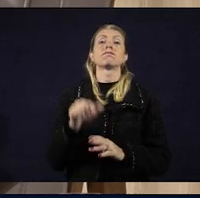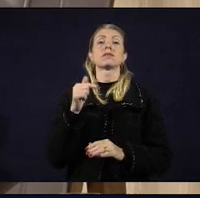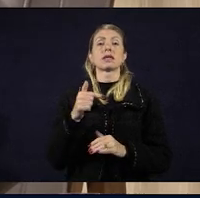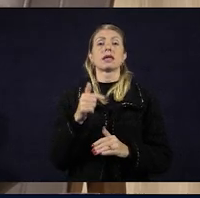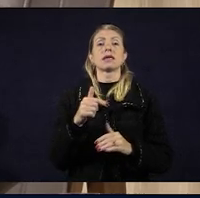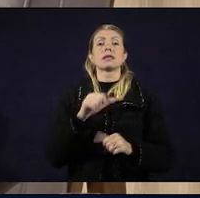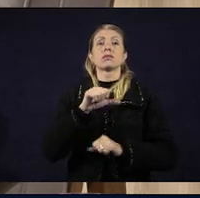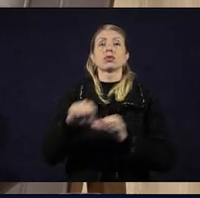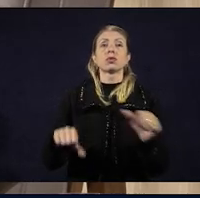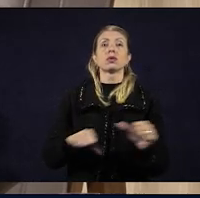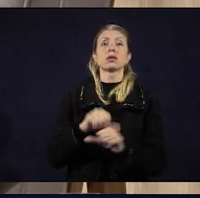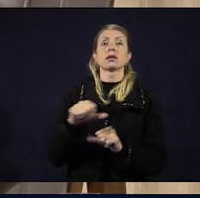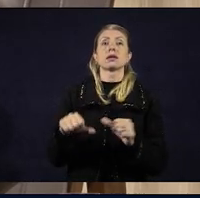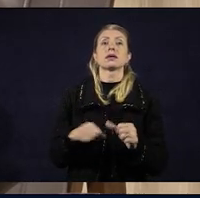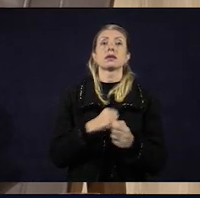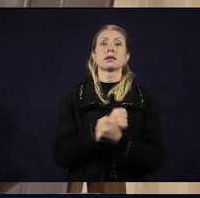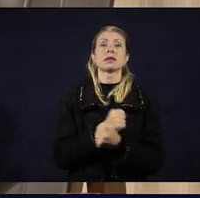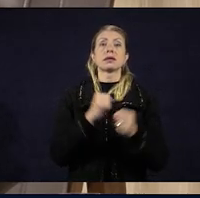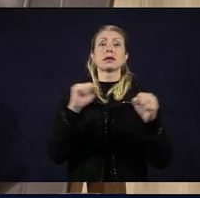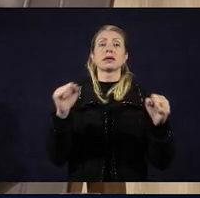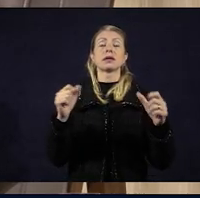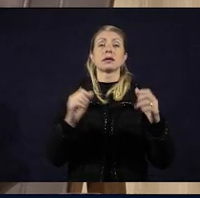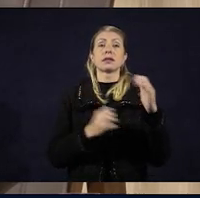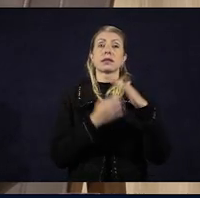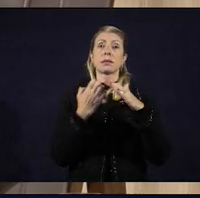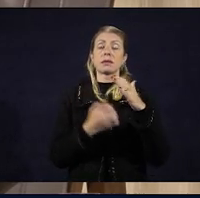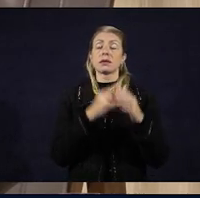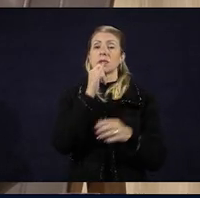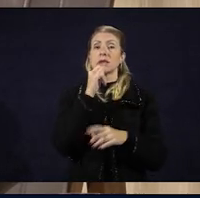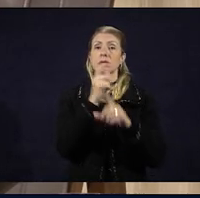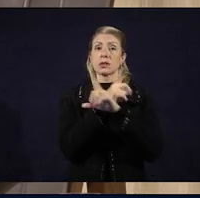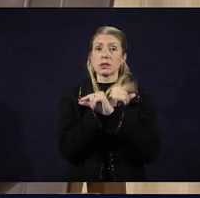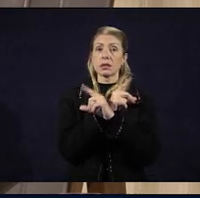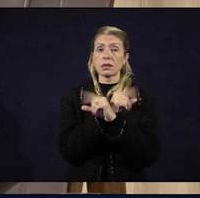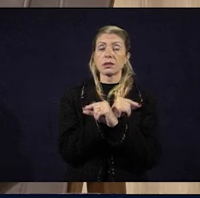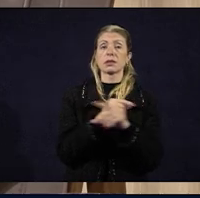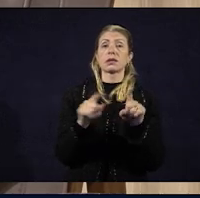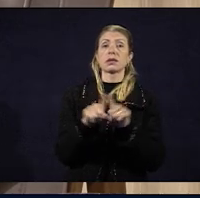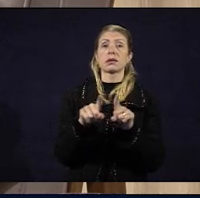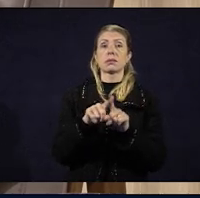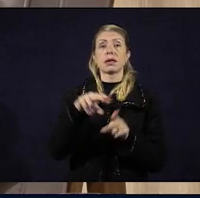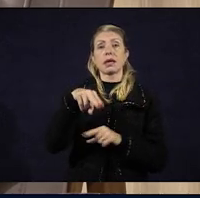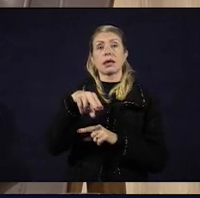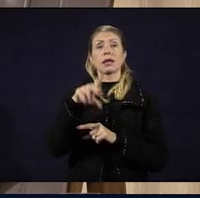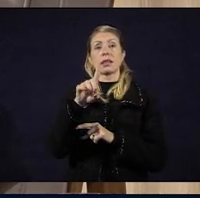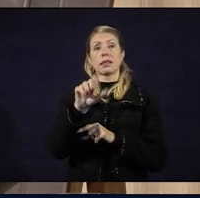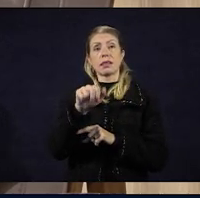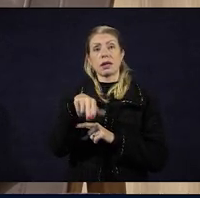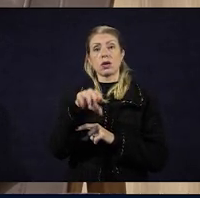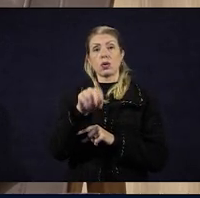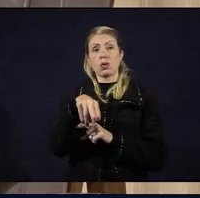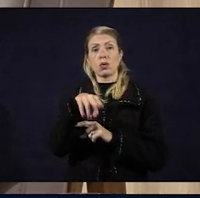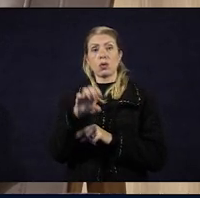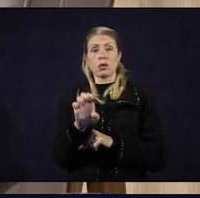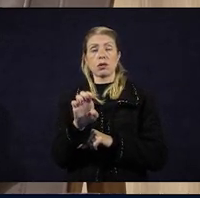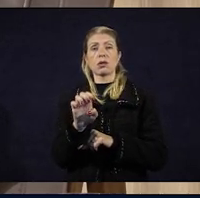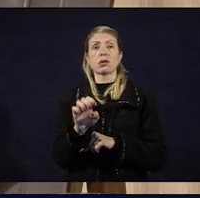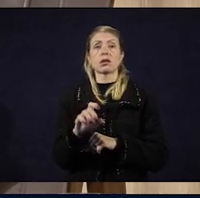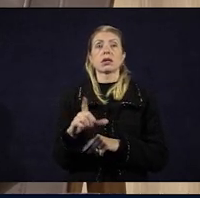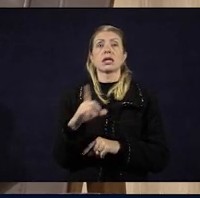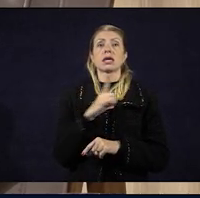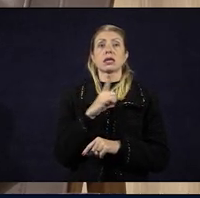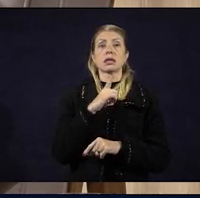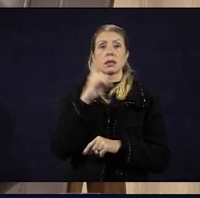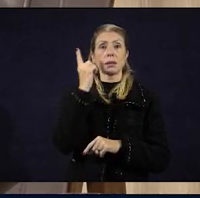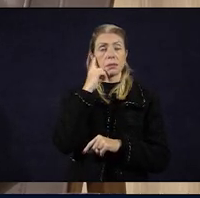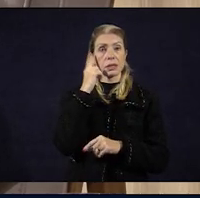empresas grandes empresas grandes marcas né Nestlé Danone fizeram um compromissos de night zero que significa que até